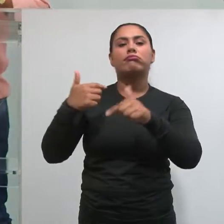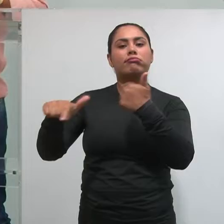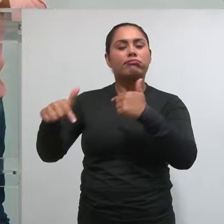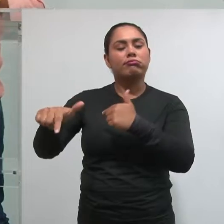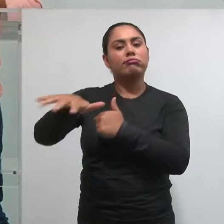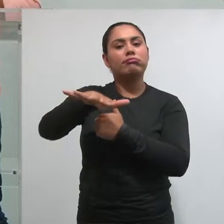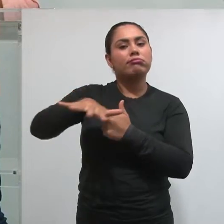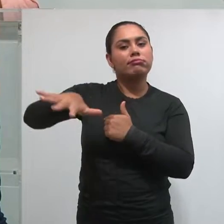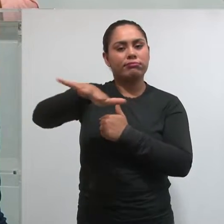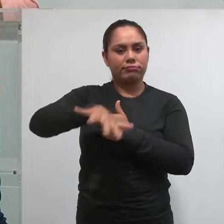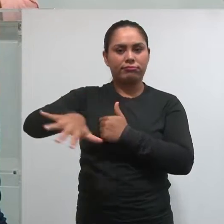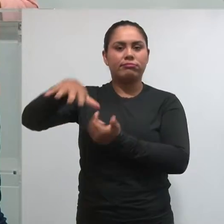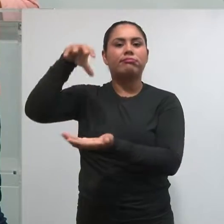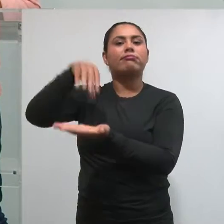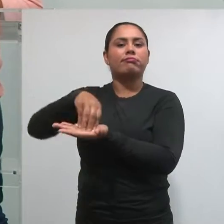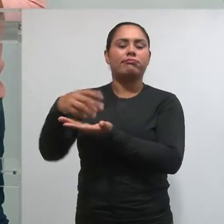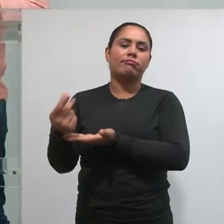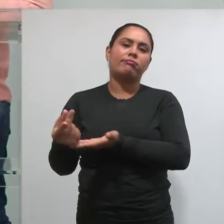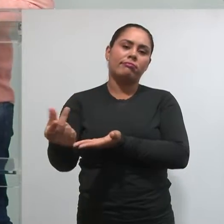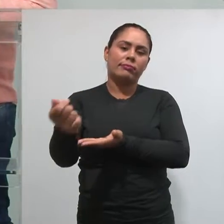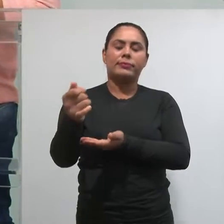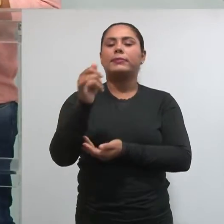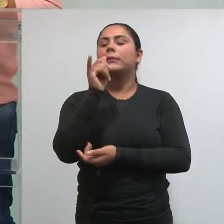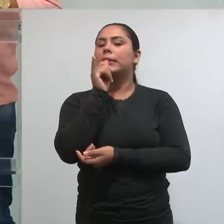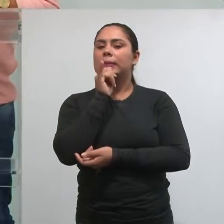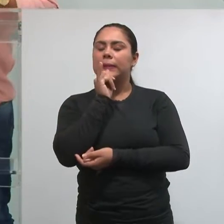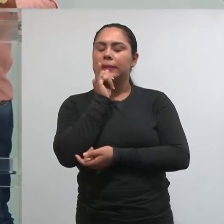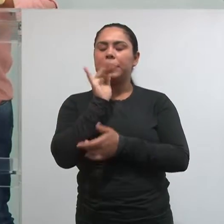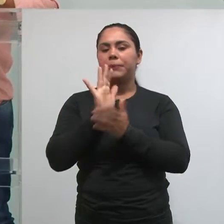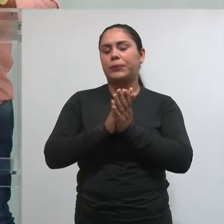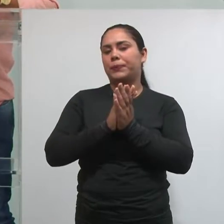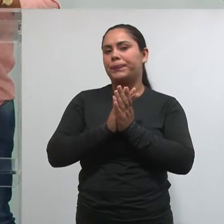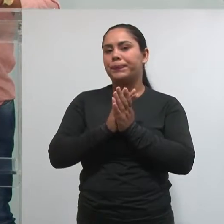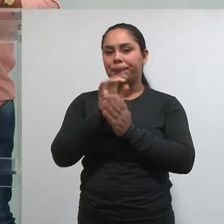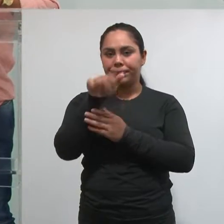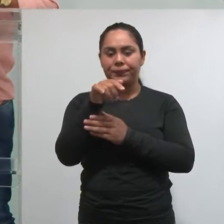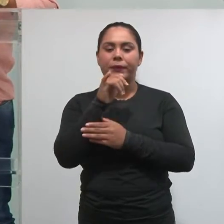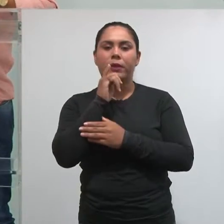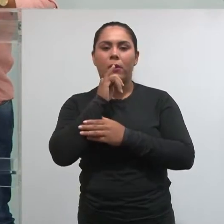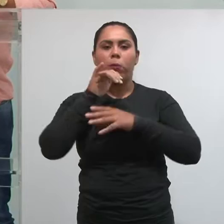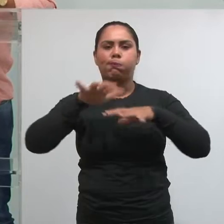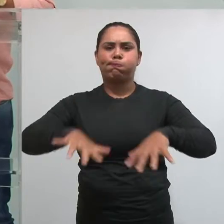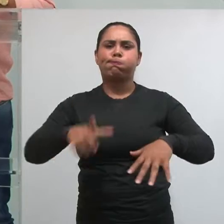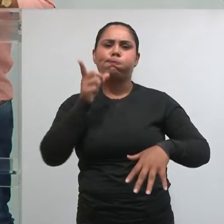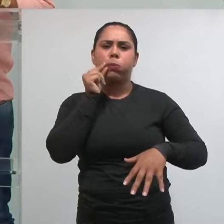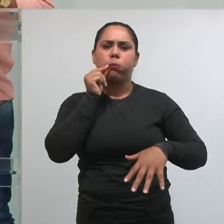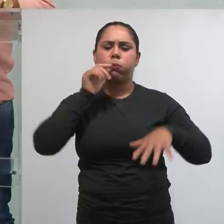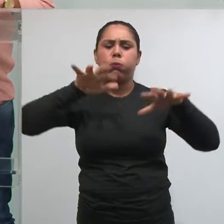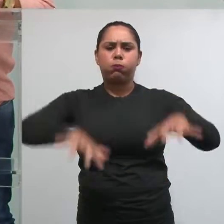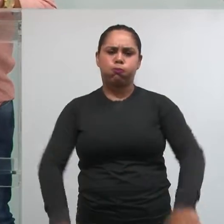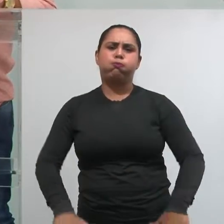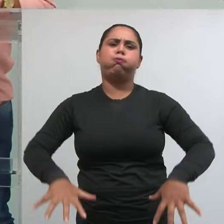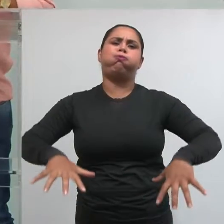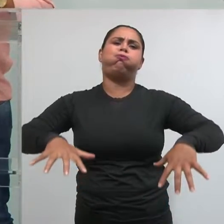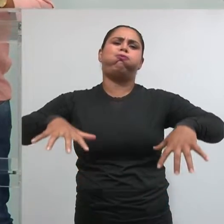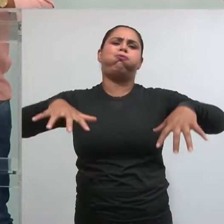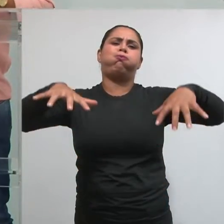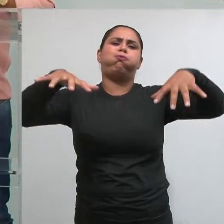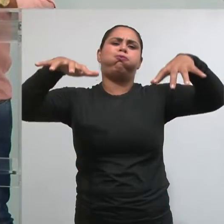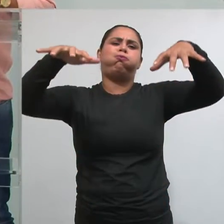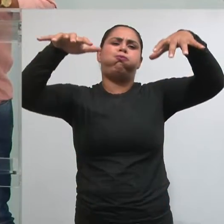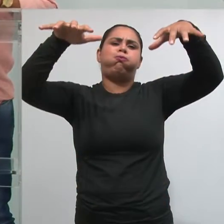específica situacional. Tá? Um exemplo disso, professor, uma enchente, por exemplo. Uma enchente é uma situação